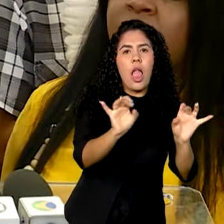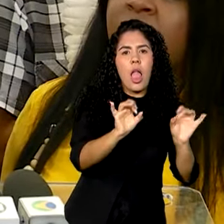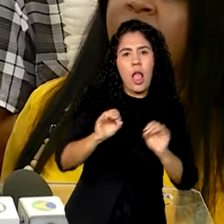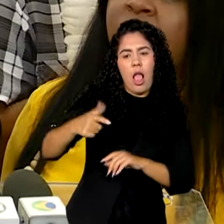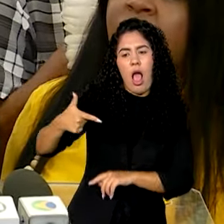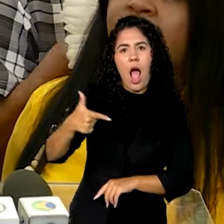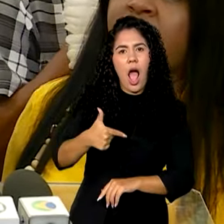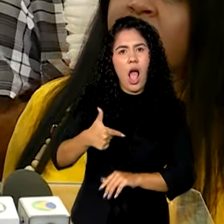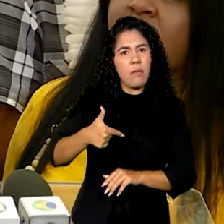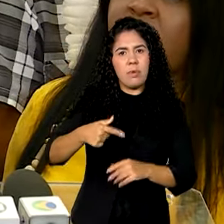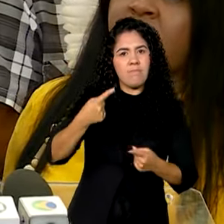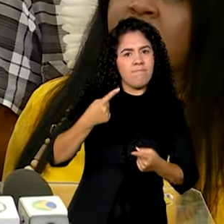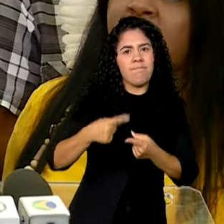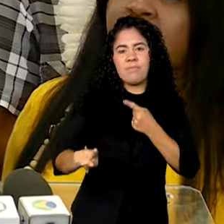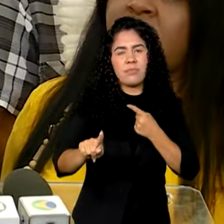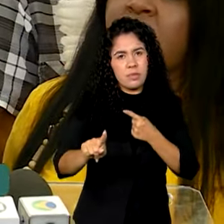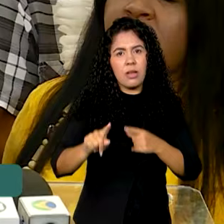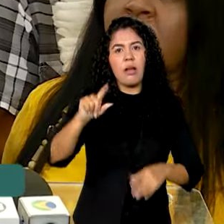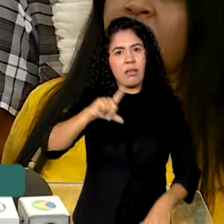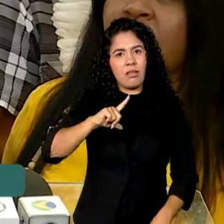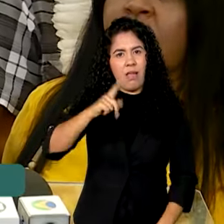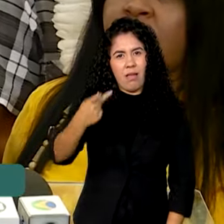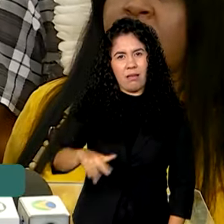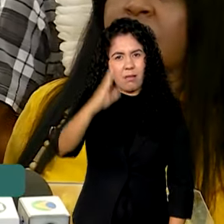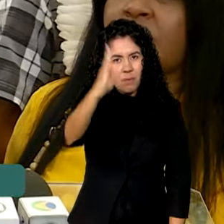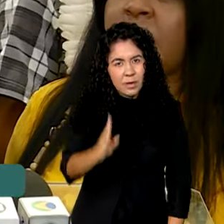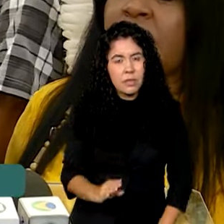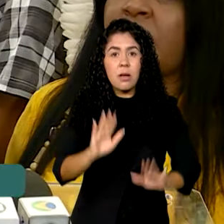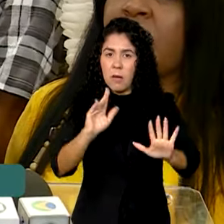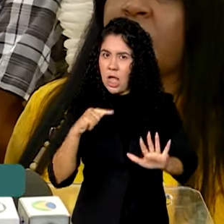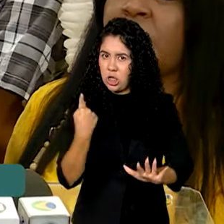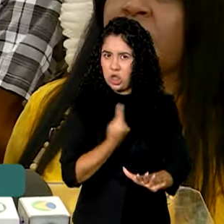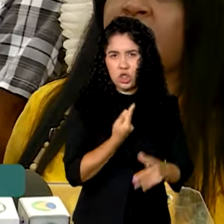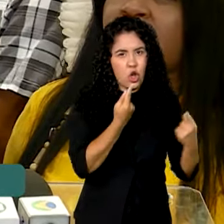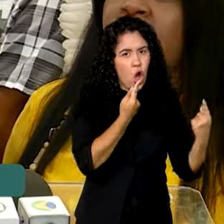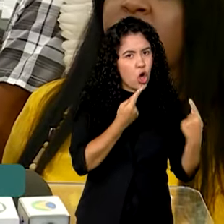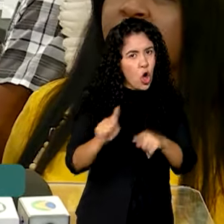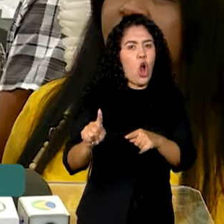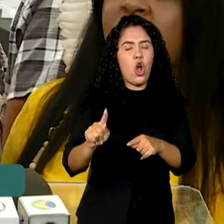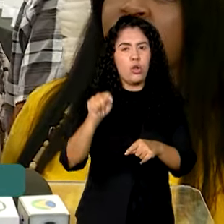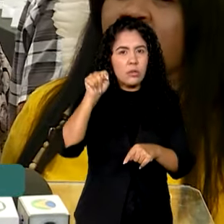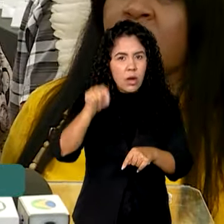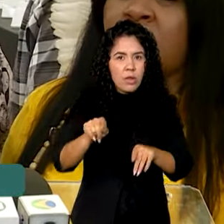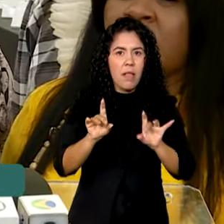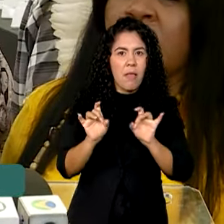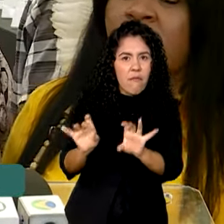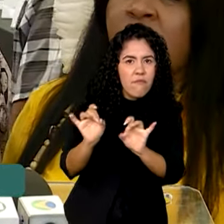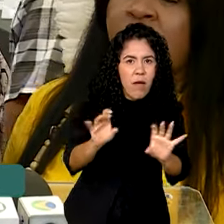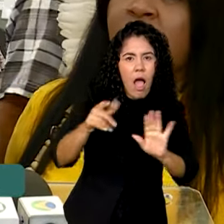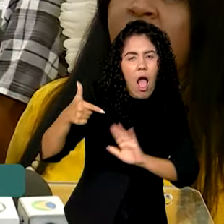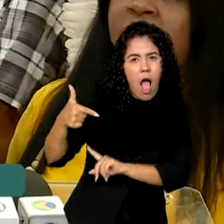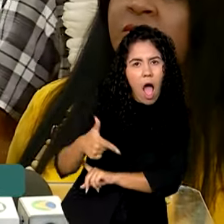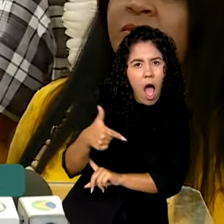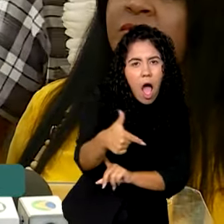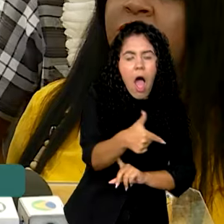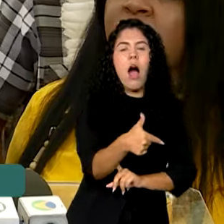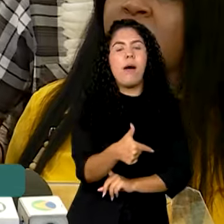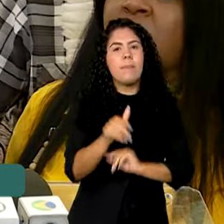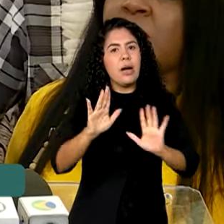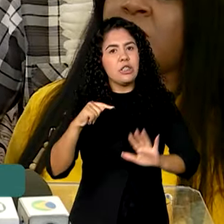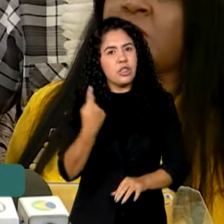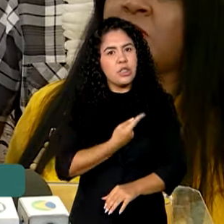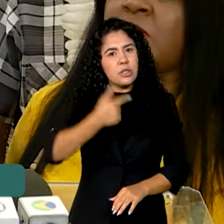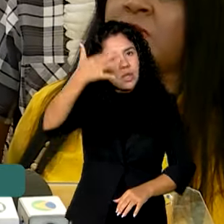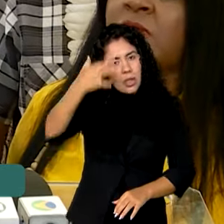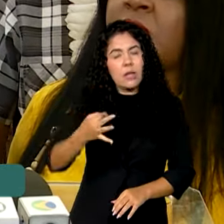armas de fogo que existe na sociedade brasileira e nós somos contra essa proliferação de armas nós entendemos que essas